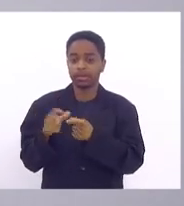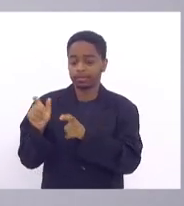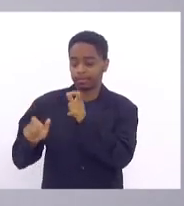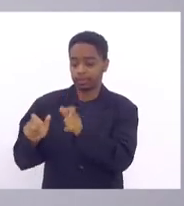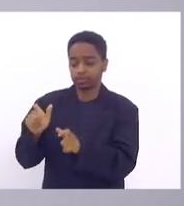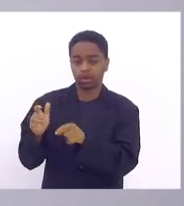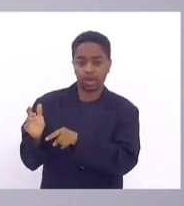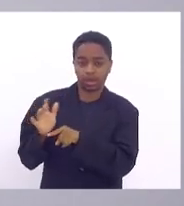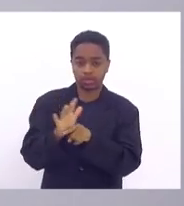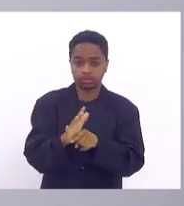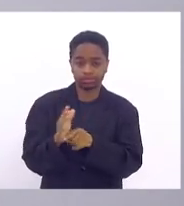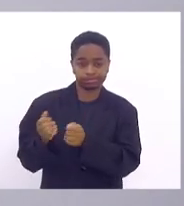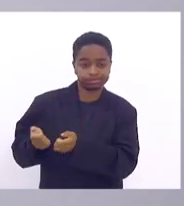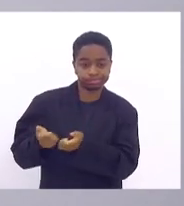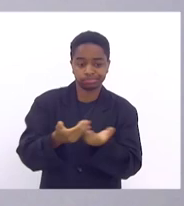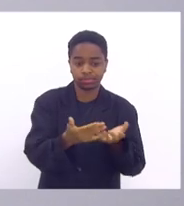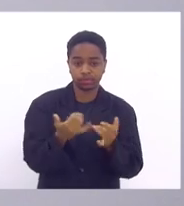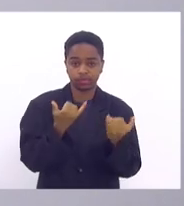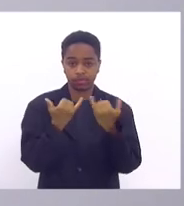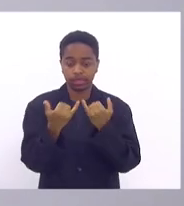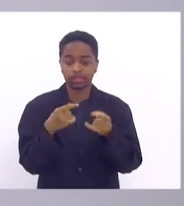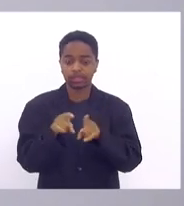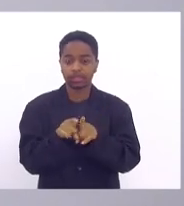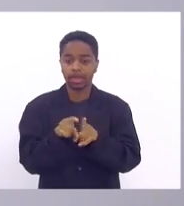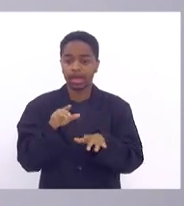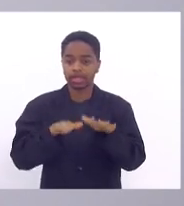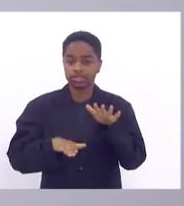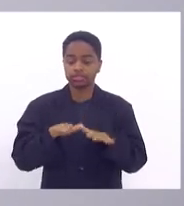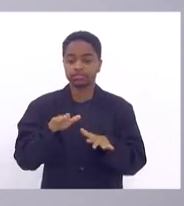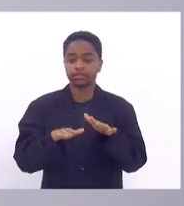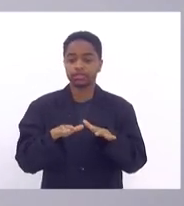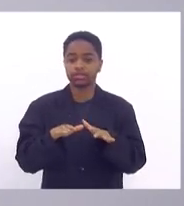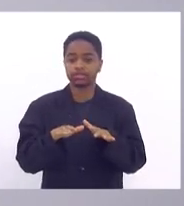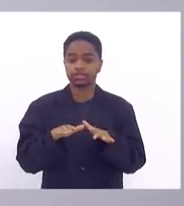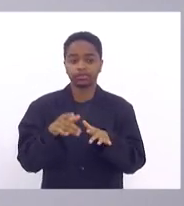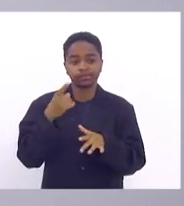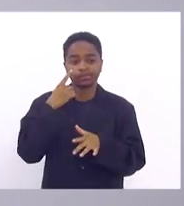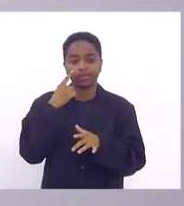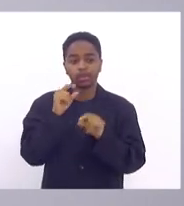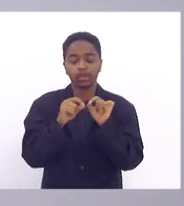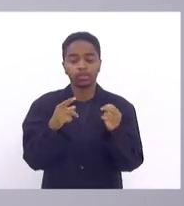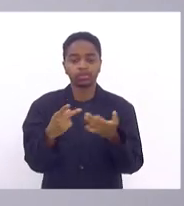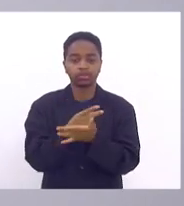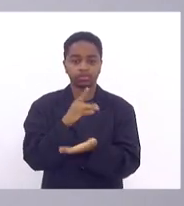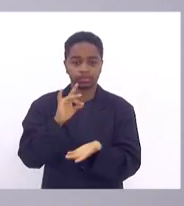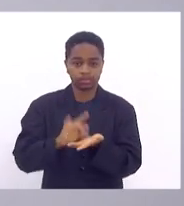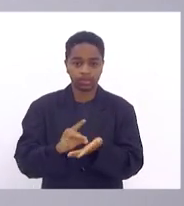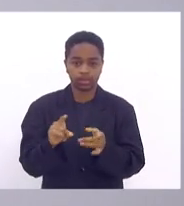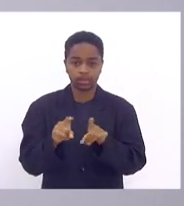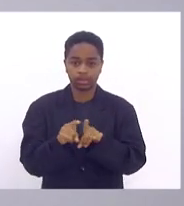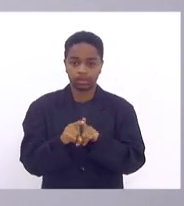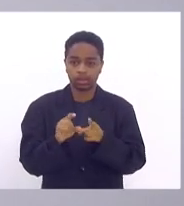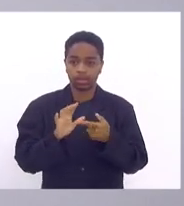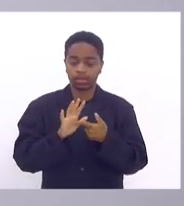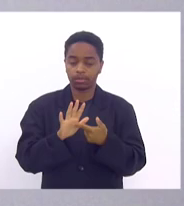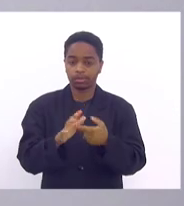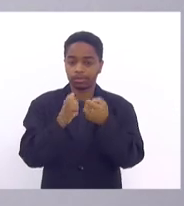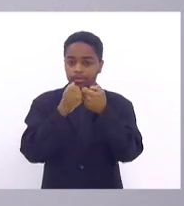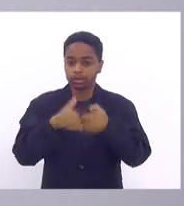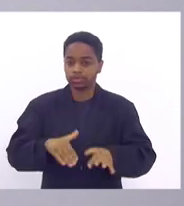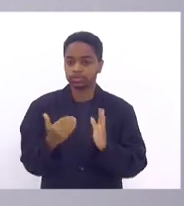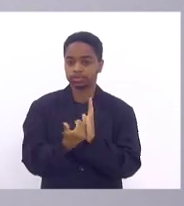às vezes ela divulga assim uma uma apuração daquela realidade de fato e acaba trazendo um dano terrível